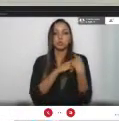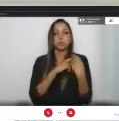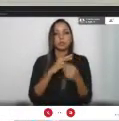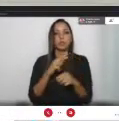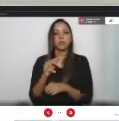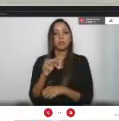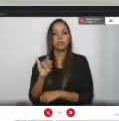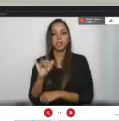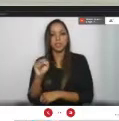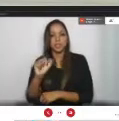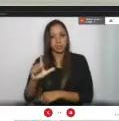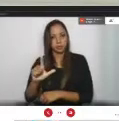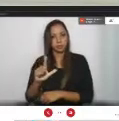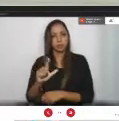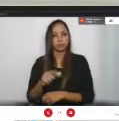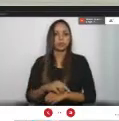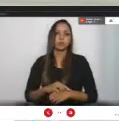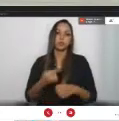Voto.